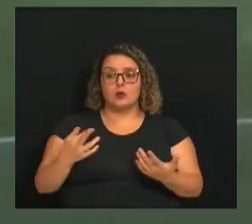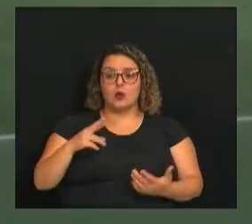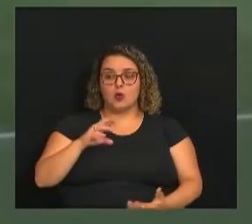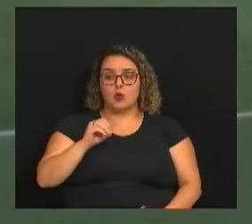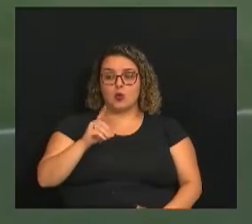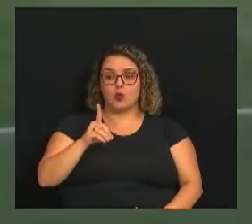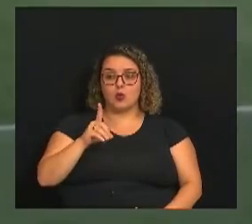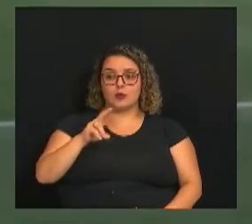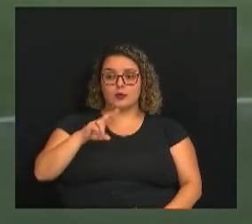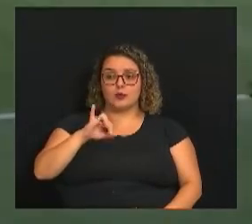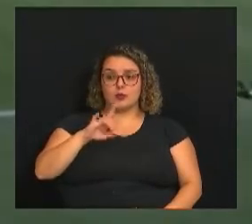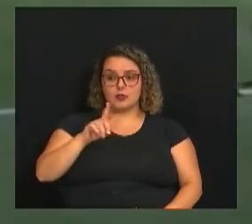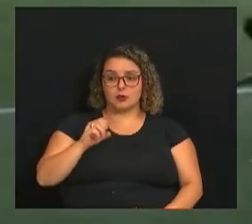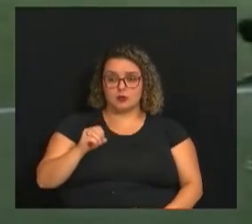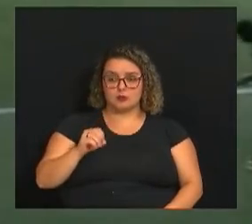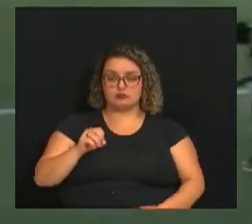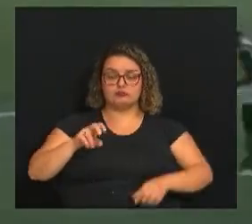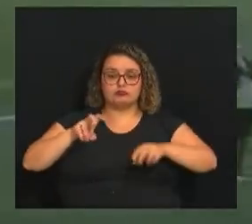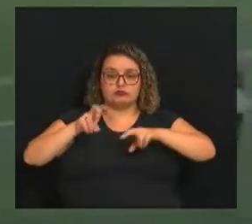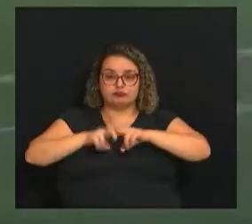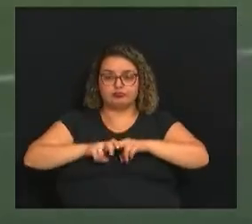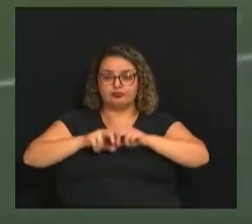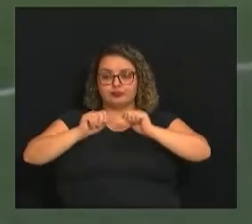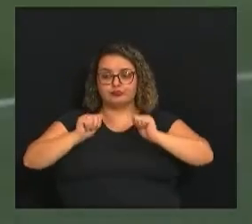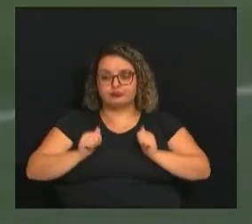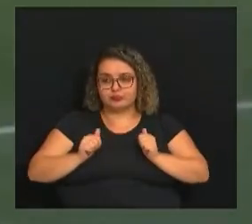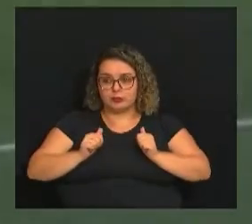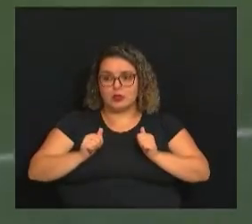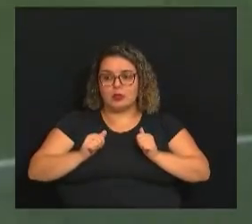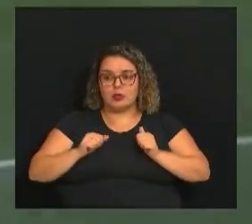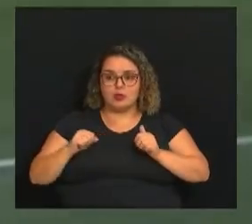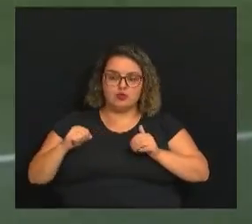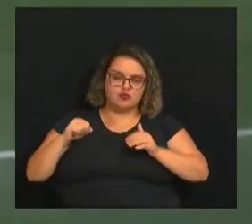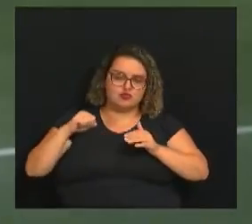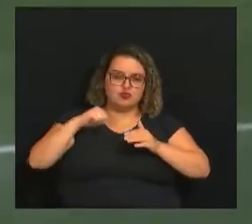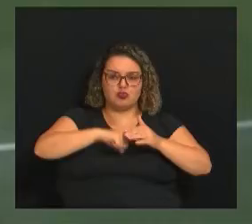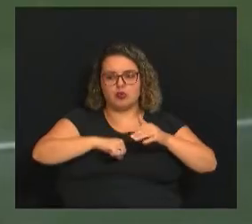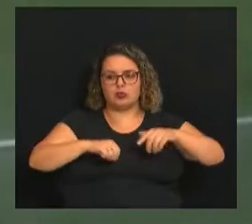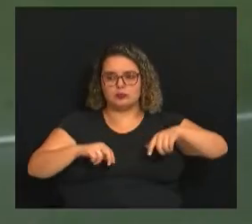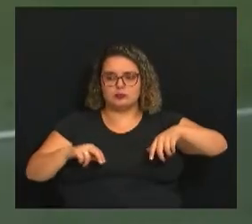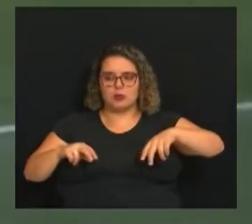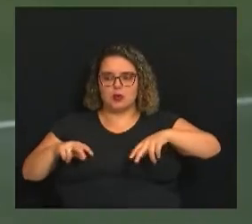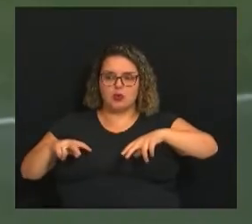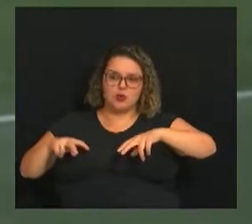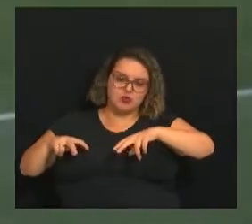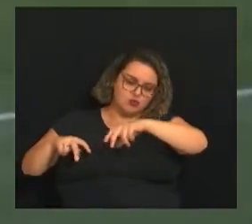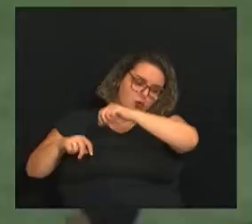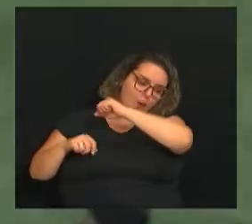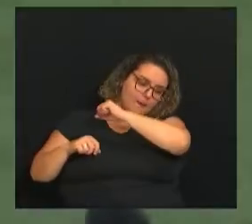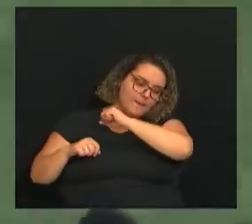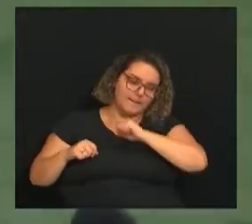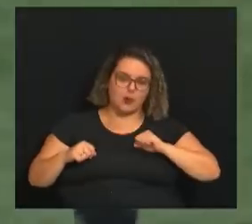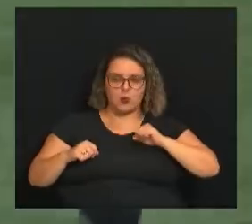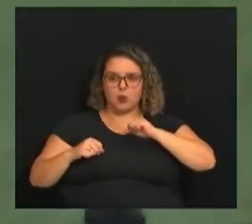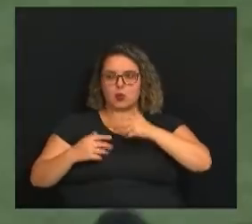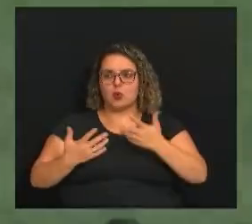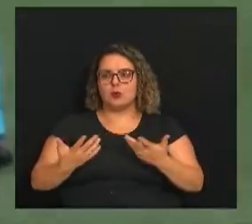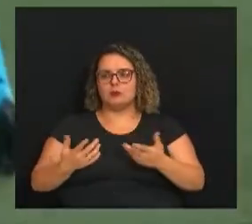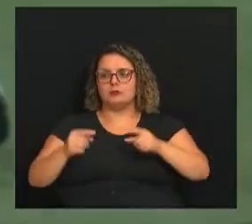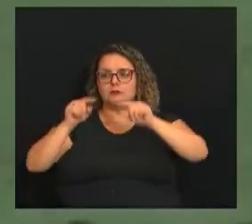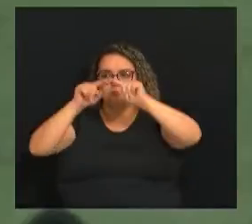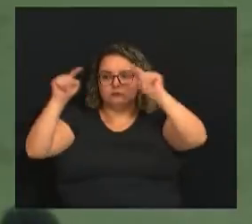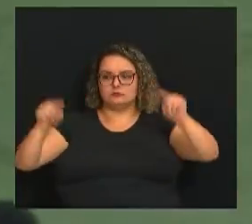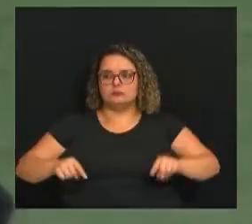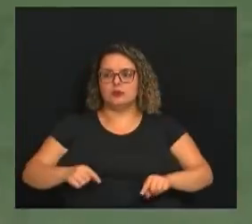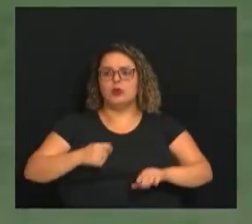saiu do banco de reservas e agrediu o lateral Mike com essa cotovelada. O VAR mais uma